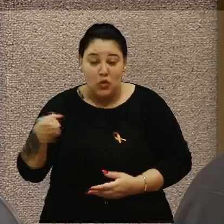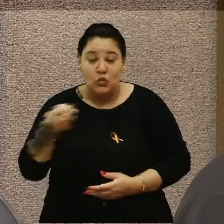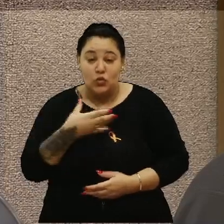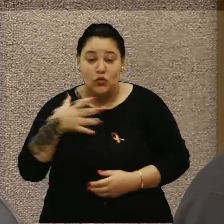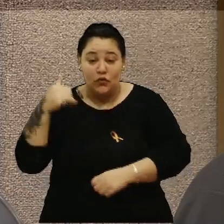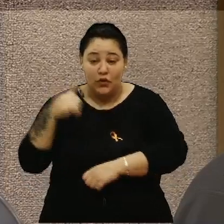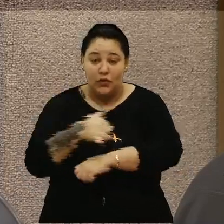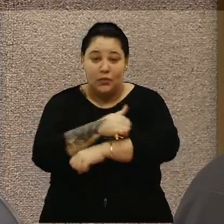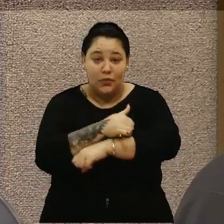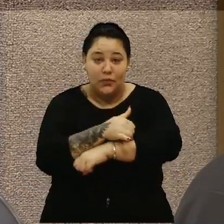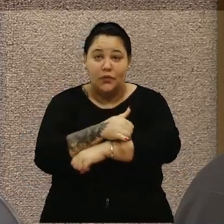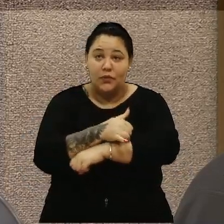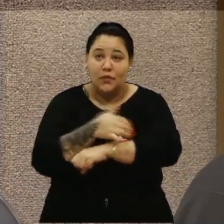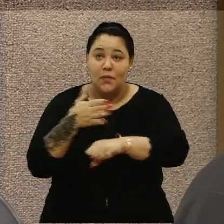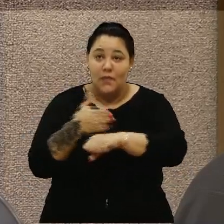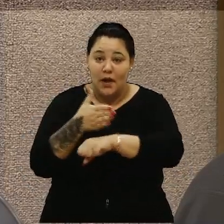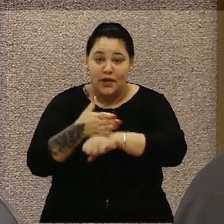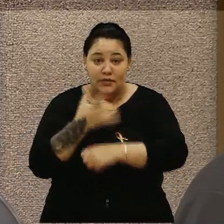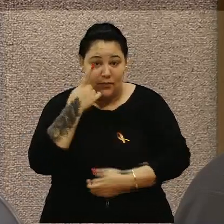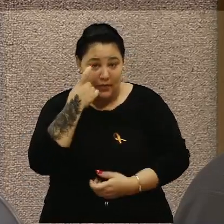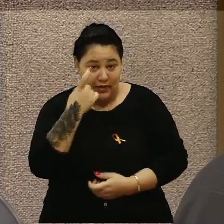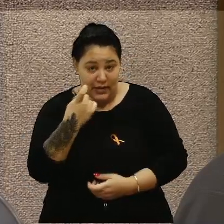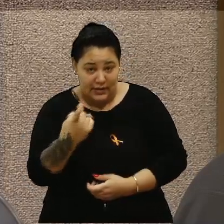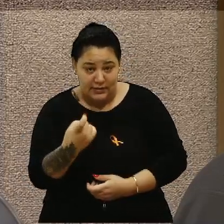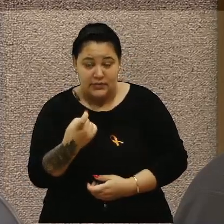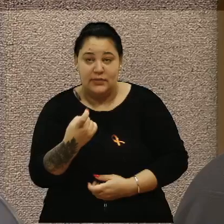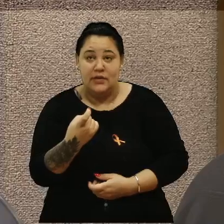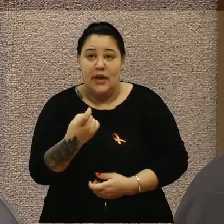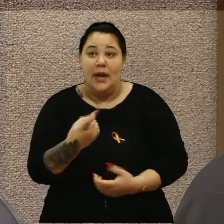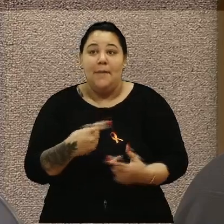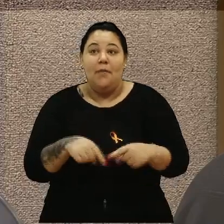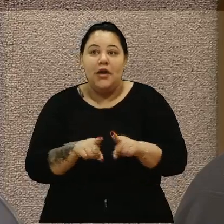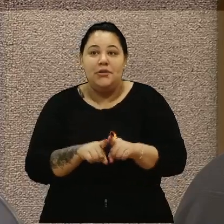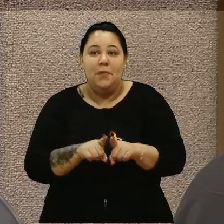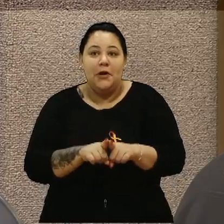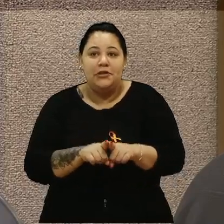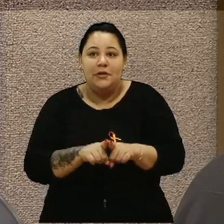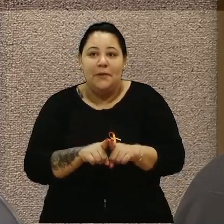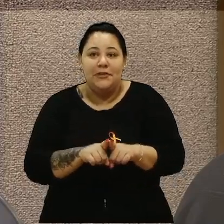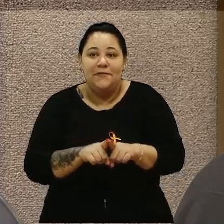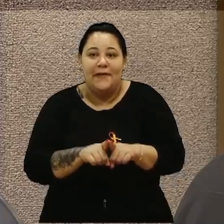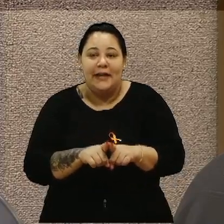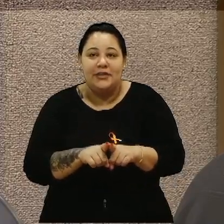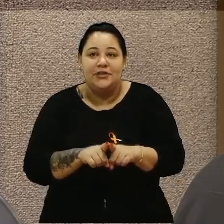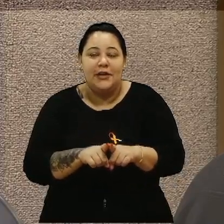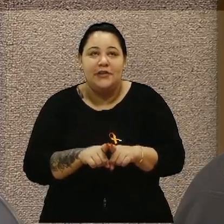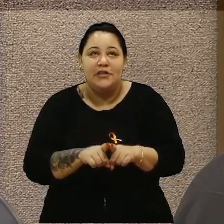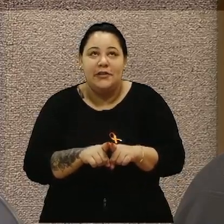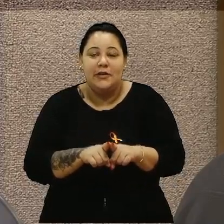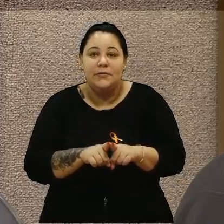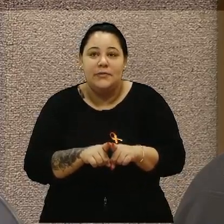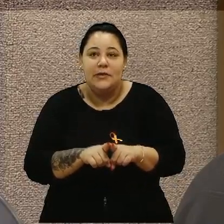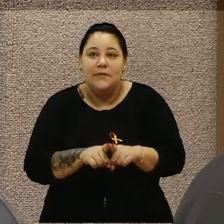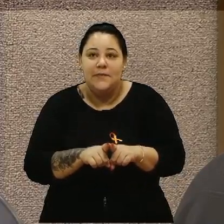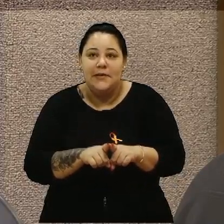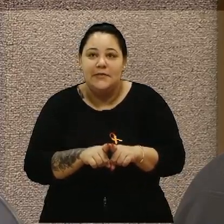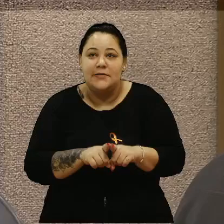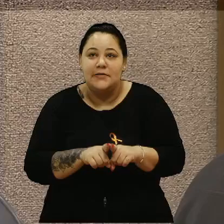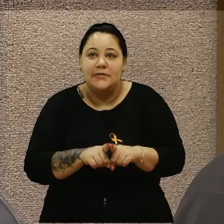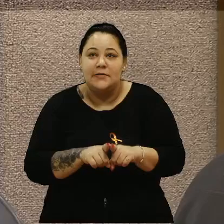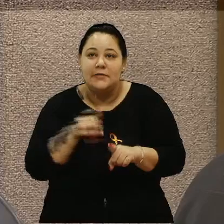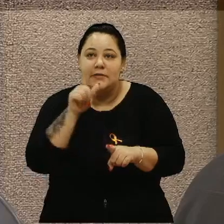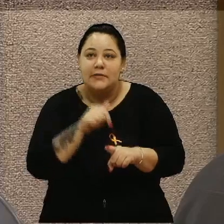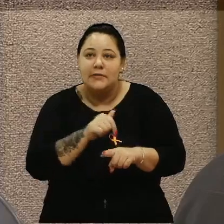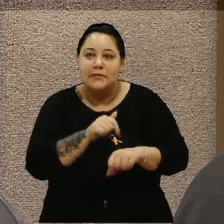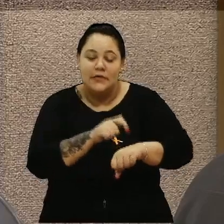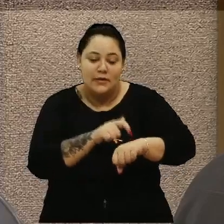aeroporto envolve interesses grandiosos. É disputa de cachorro grande. Tá? Não, para nós aqui, esse